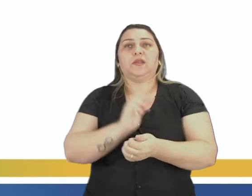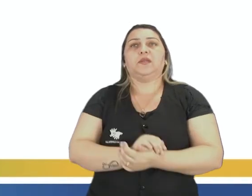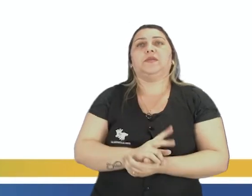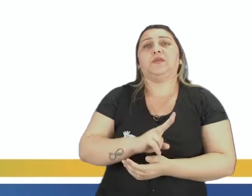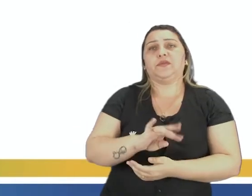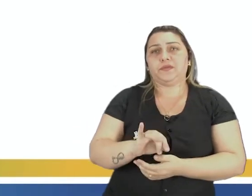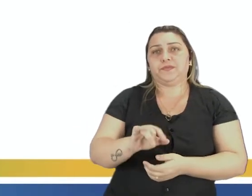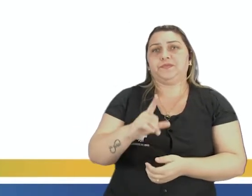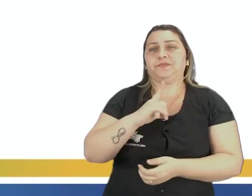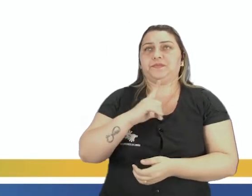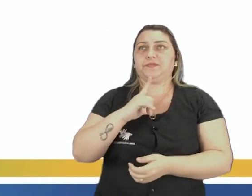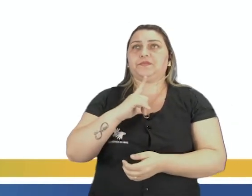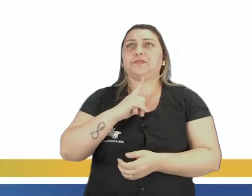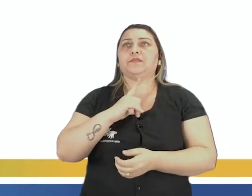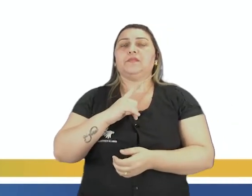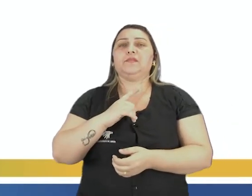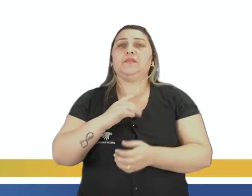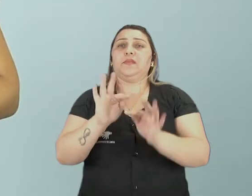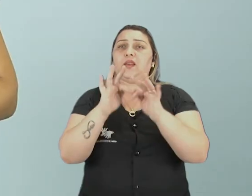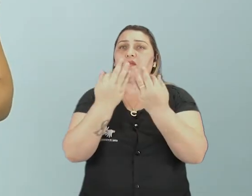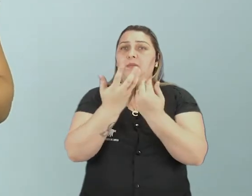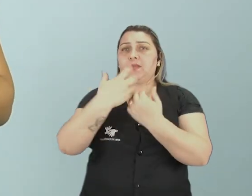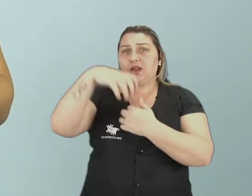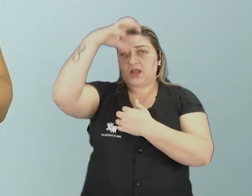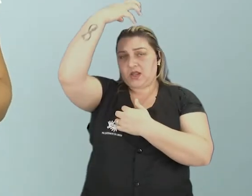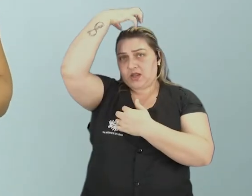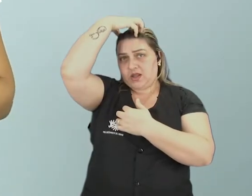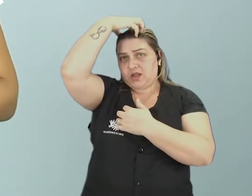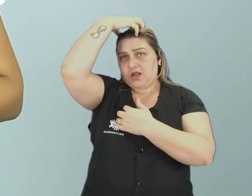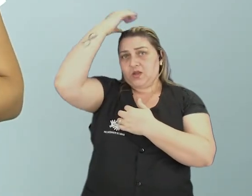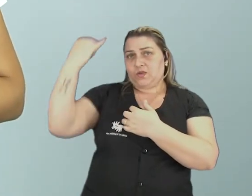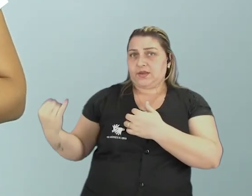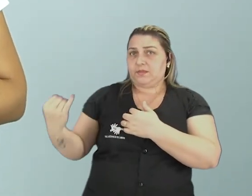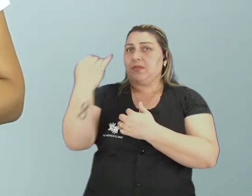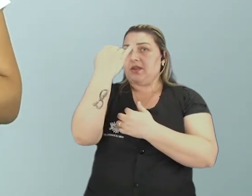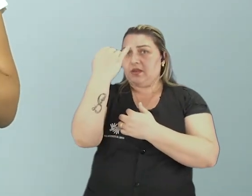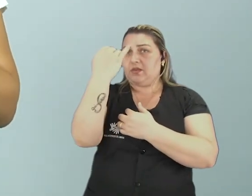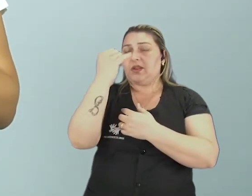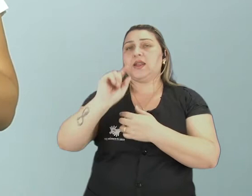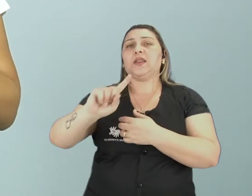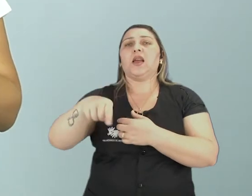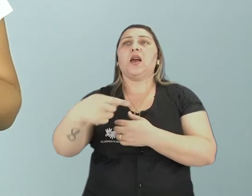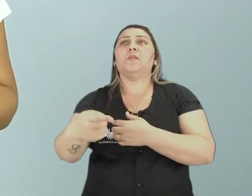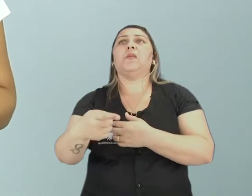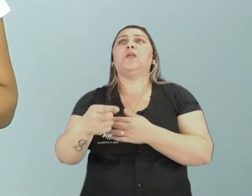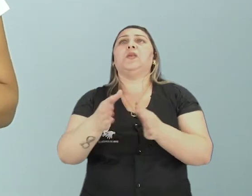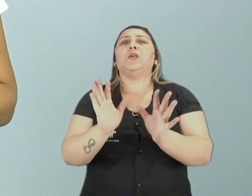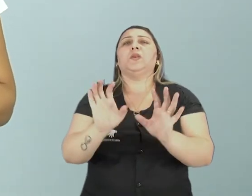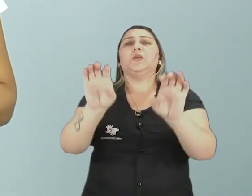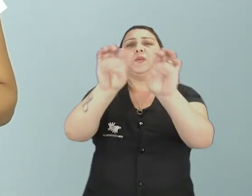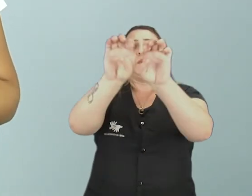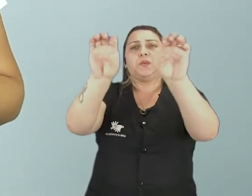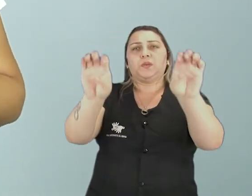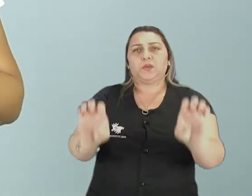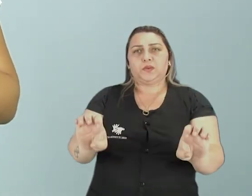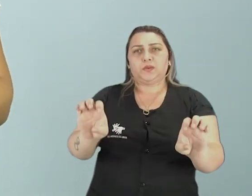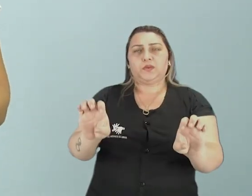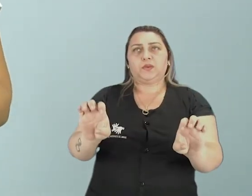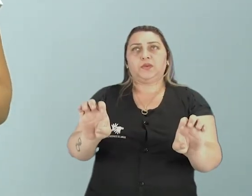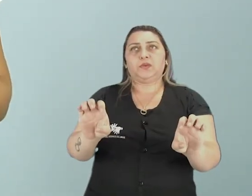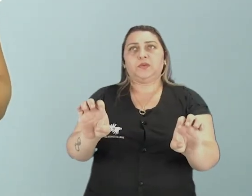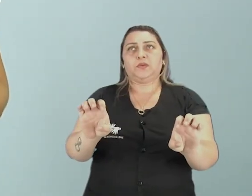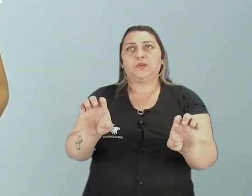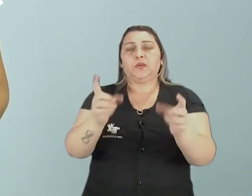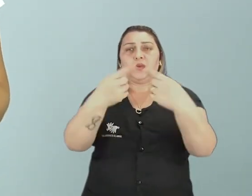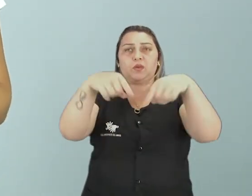vai funcionar sobre o poder da família real, sobre o poder dos imperadores. Depois vem toda uma estrutura, né, com